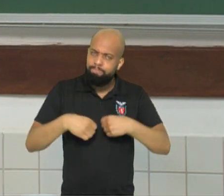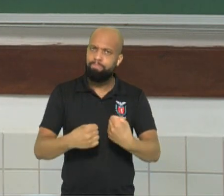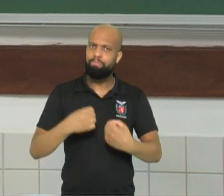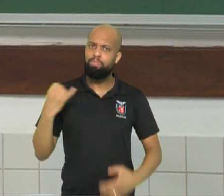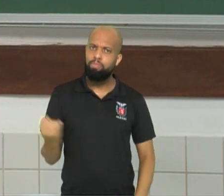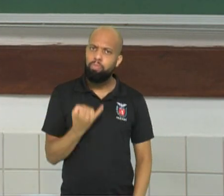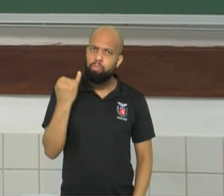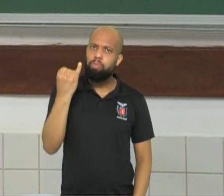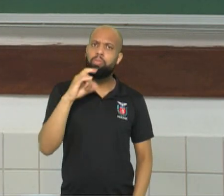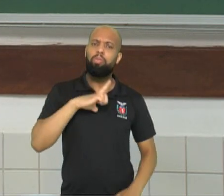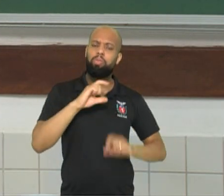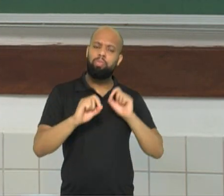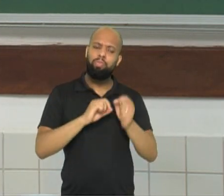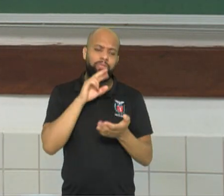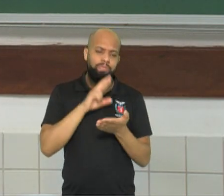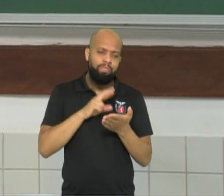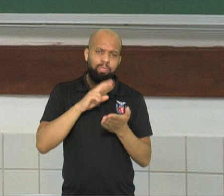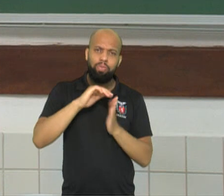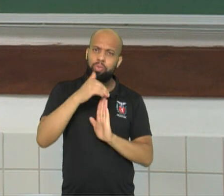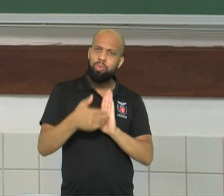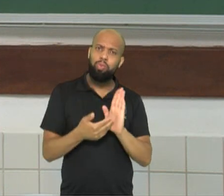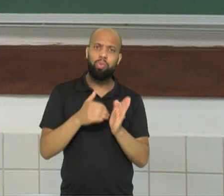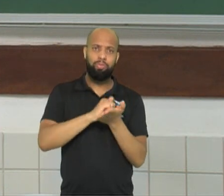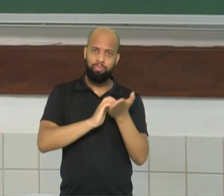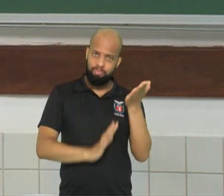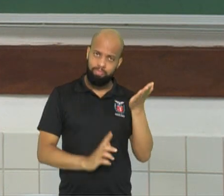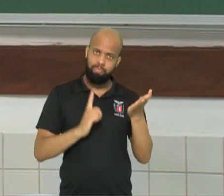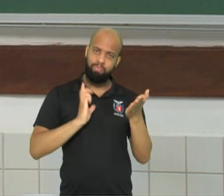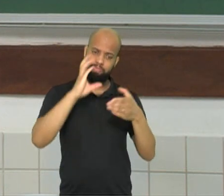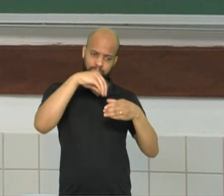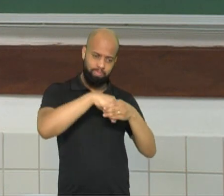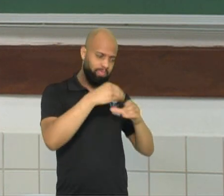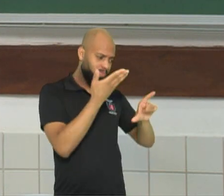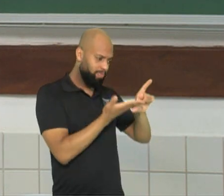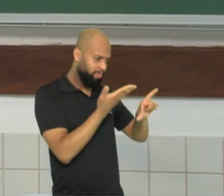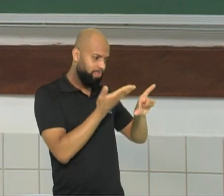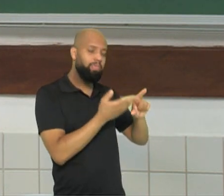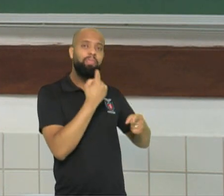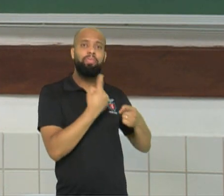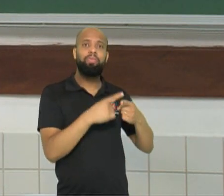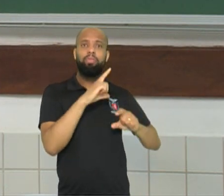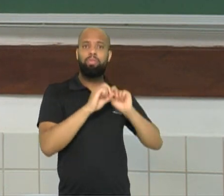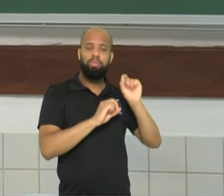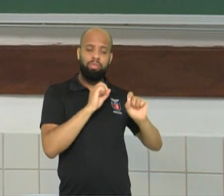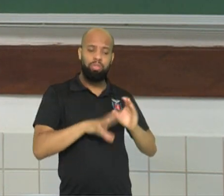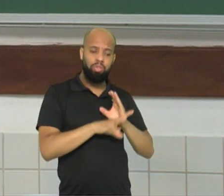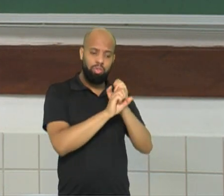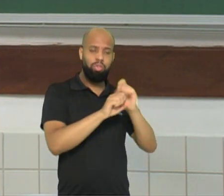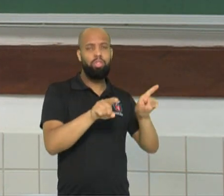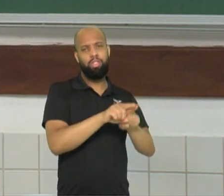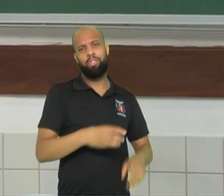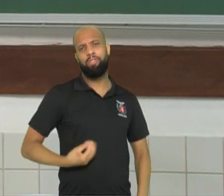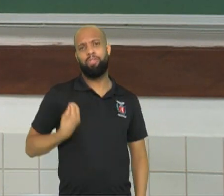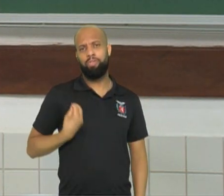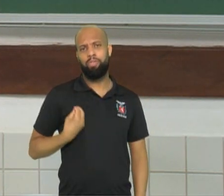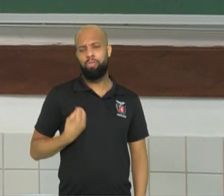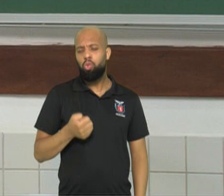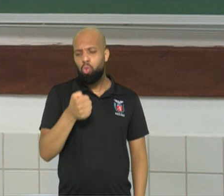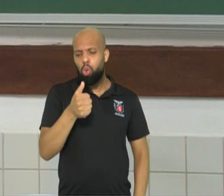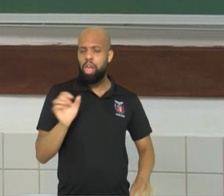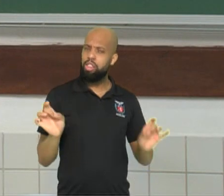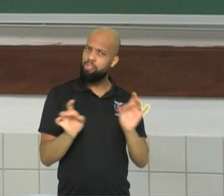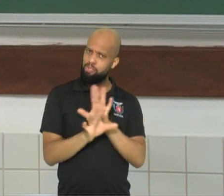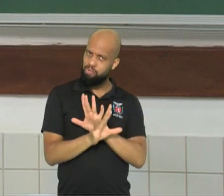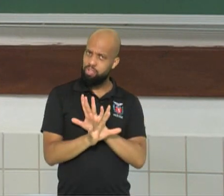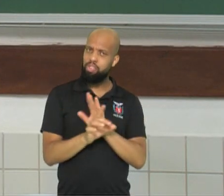importante. Façam suas atividades no Classroom, marque lá, porque isso conta nota e presença. Falta pouco para terminar, então